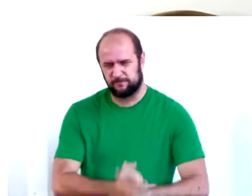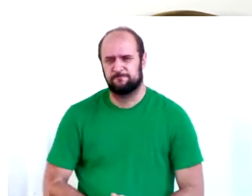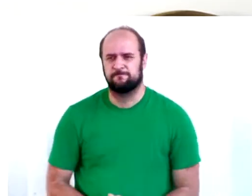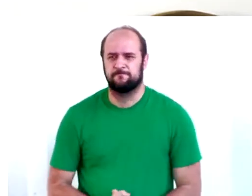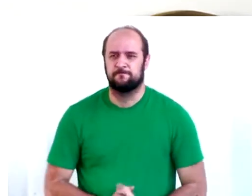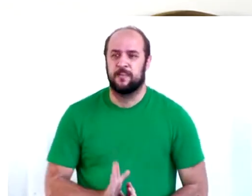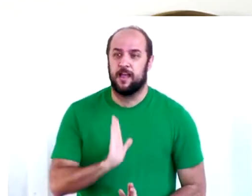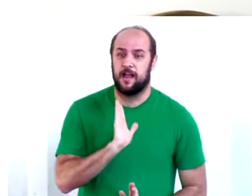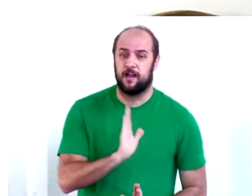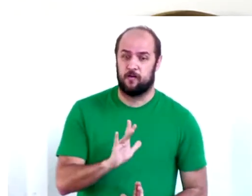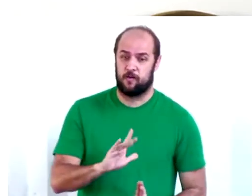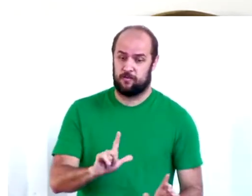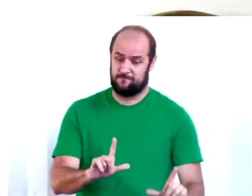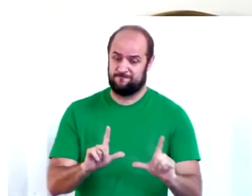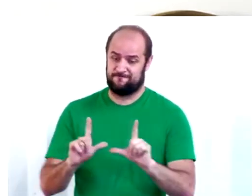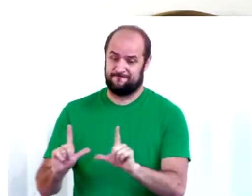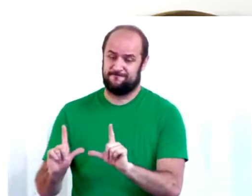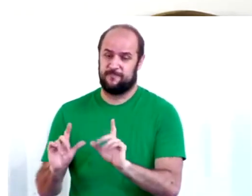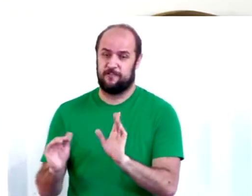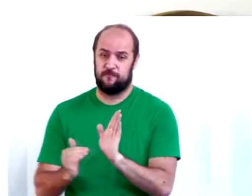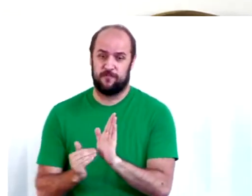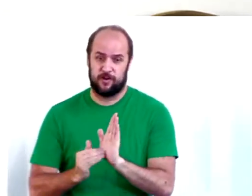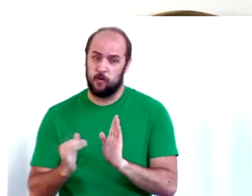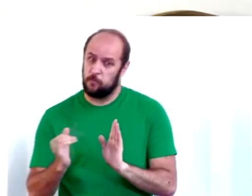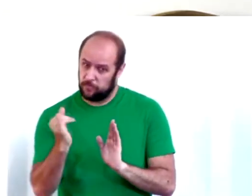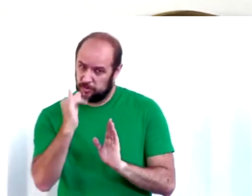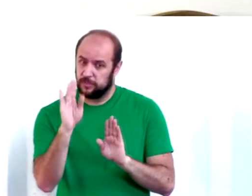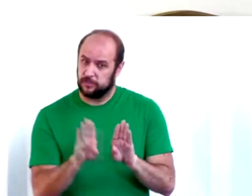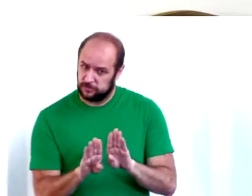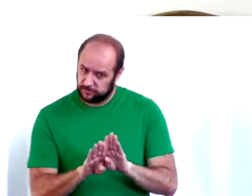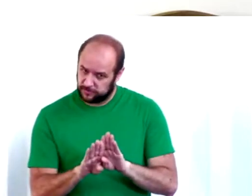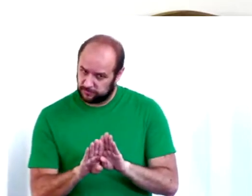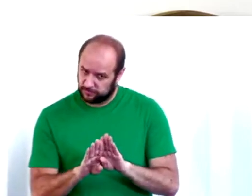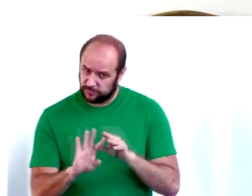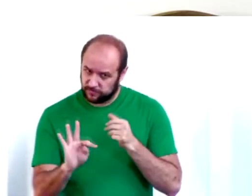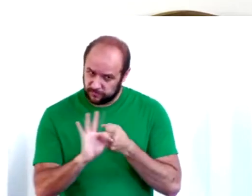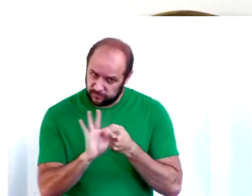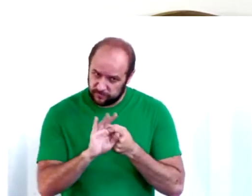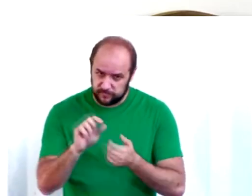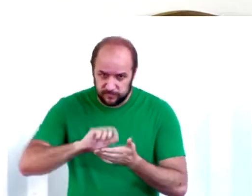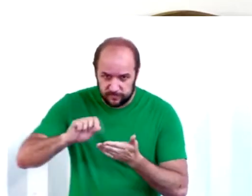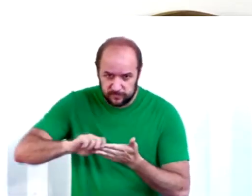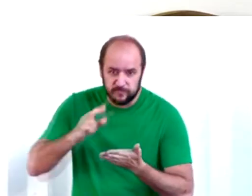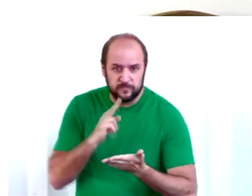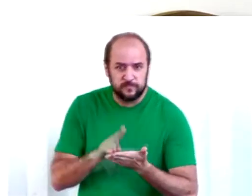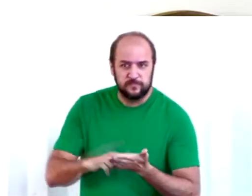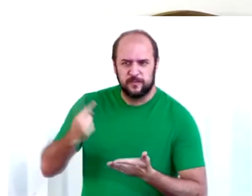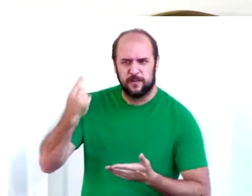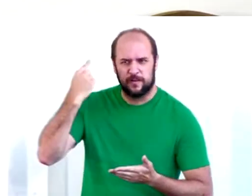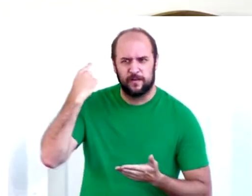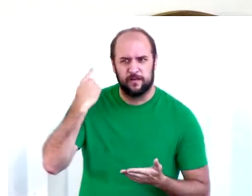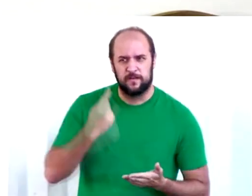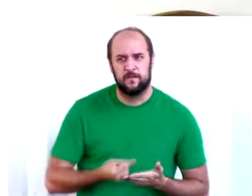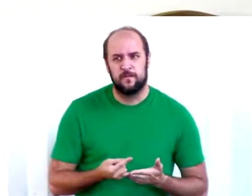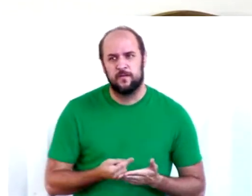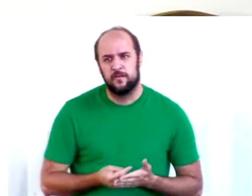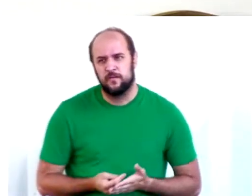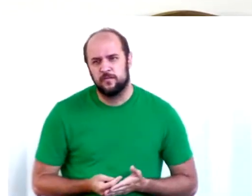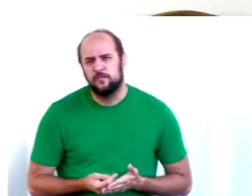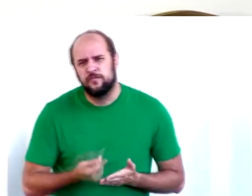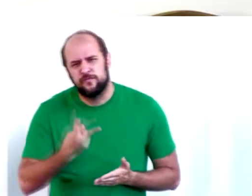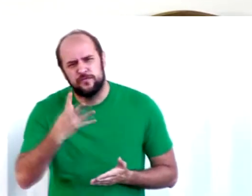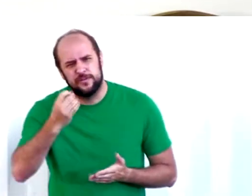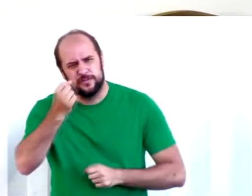coisa, importante também, crianças. Quando Tiago escreveu para a igreja dele, lá há 20 anos atrás,